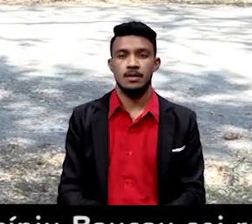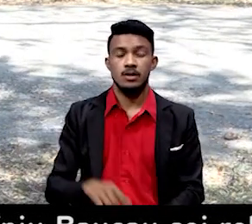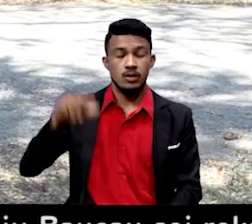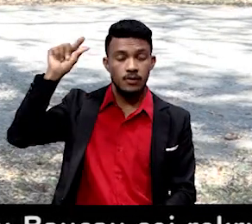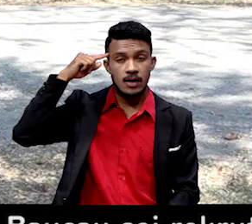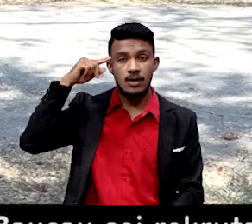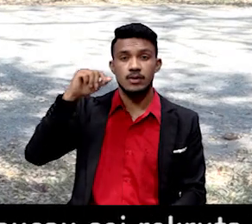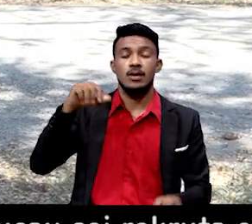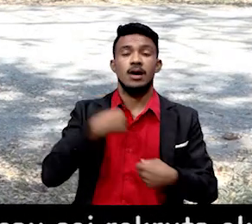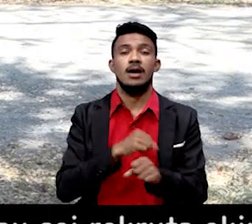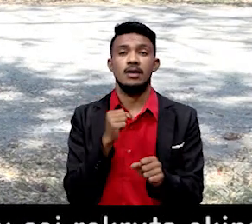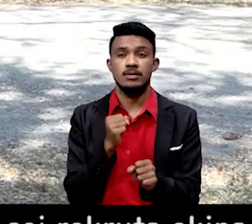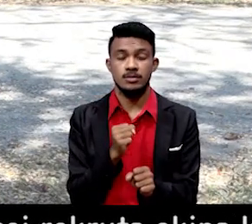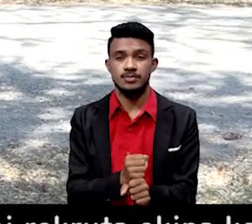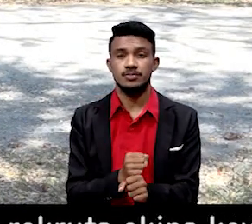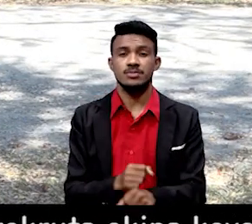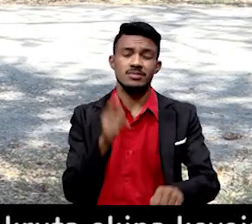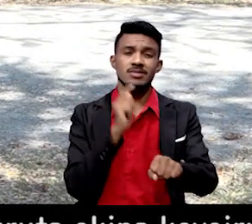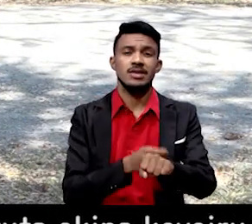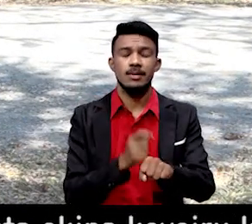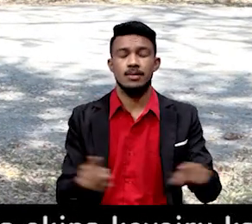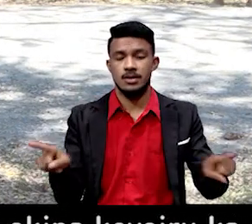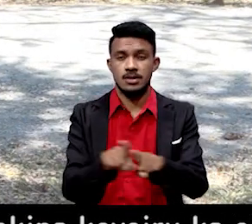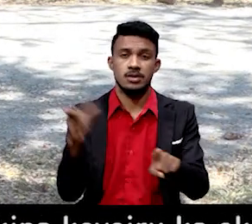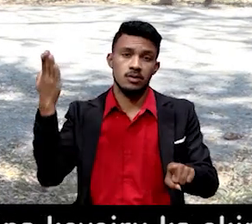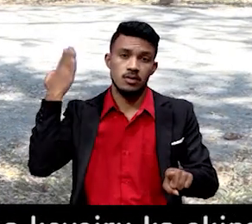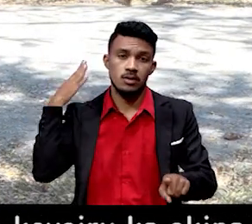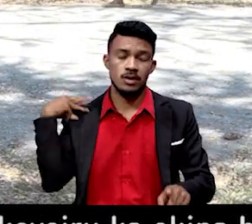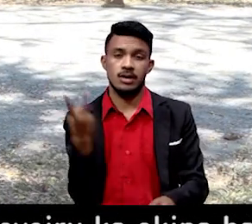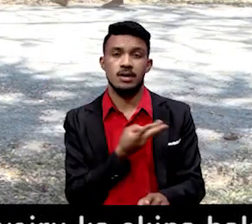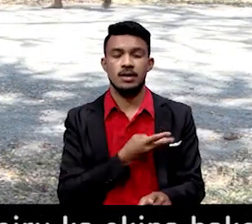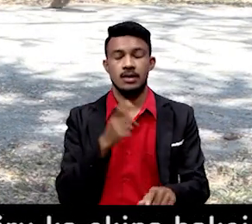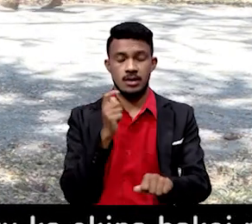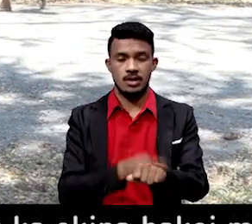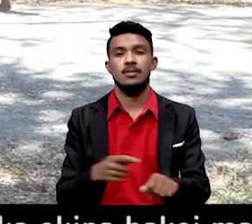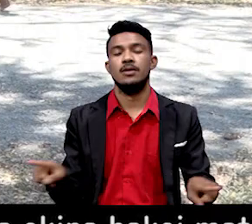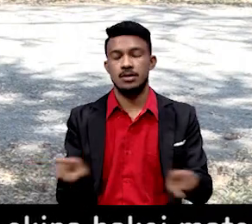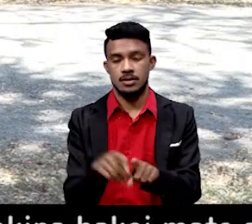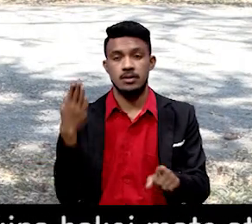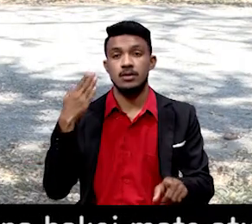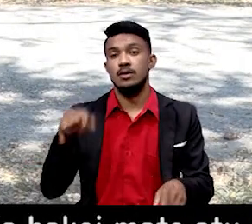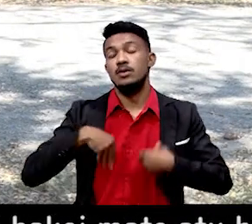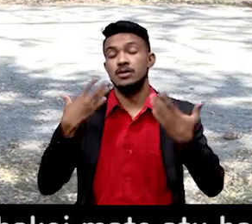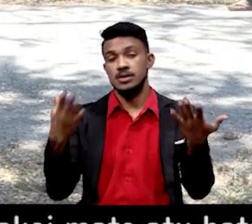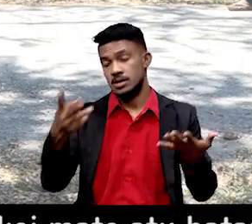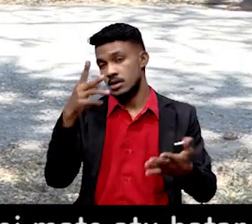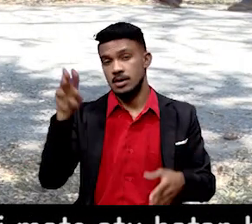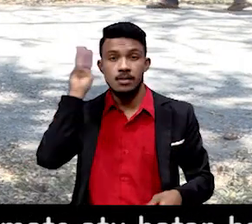governo se aplicar na estamos na nova normalidade, mas bem até ali a situação normal. O ensaio é um nihare com a